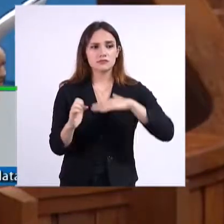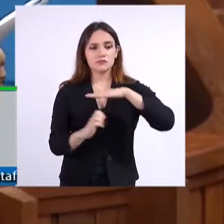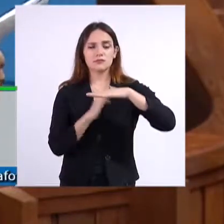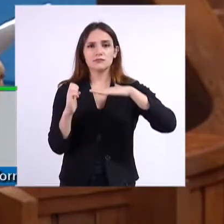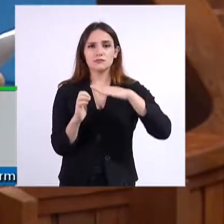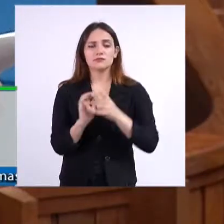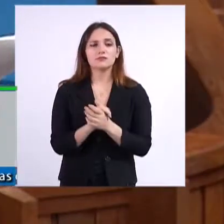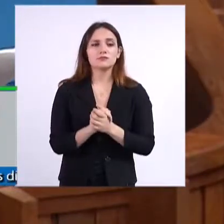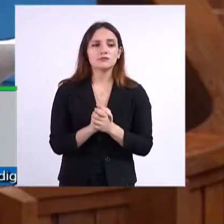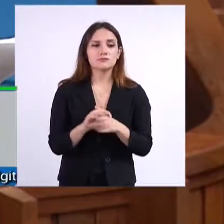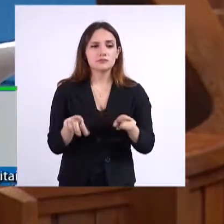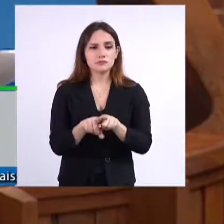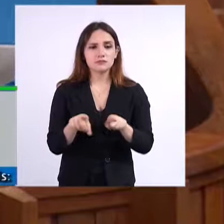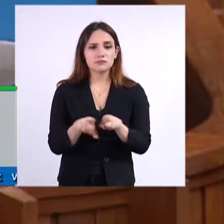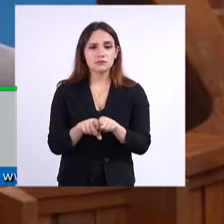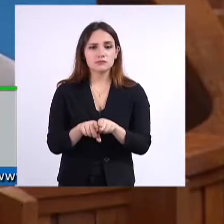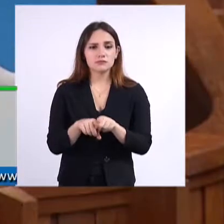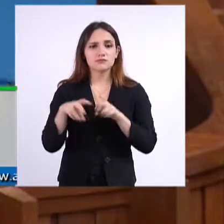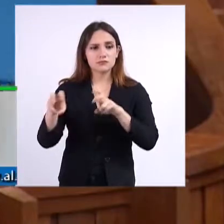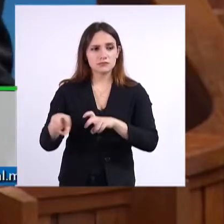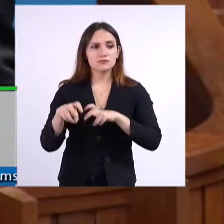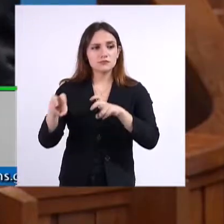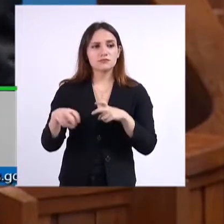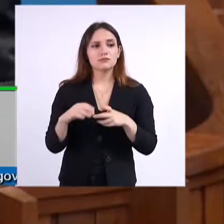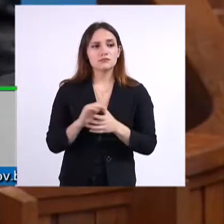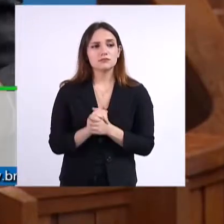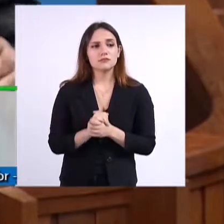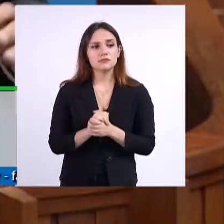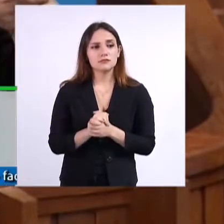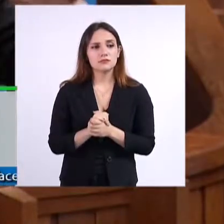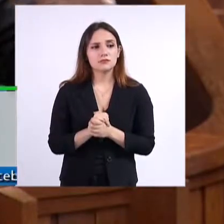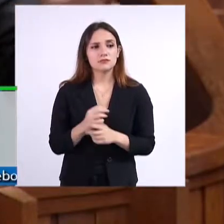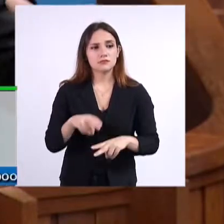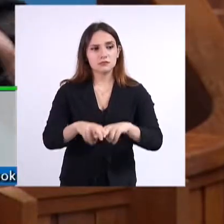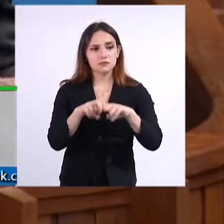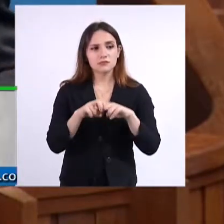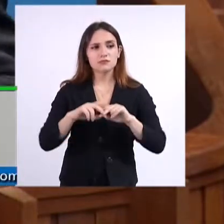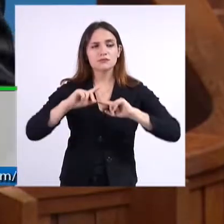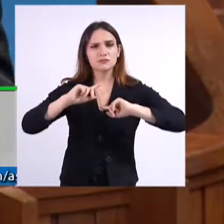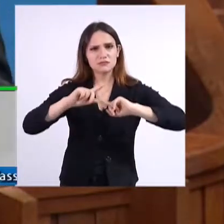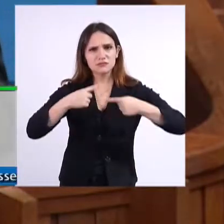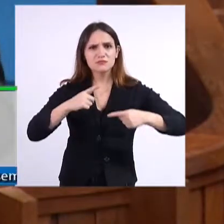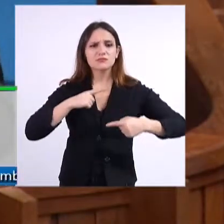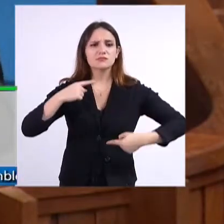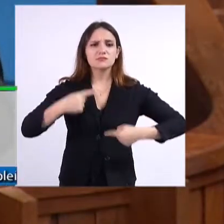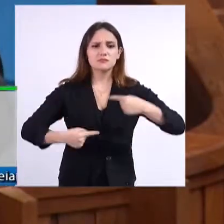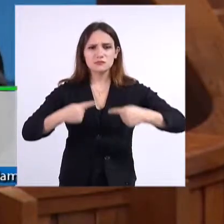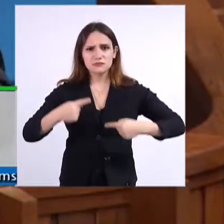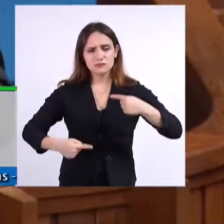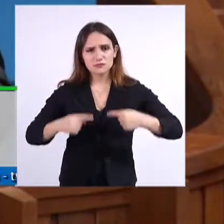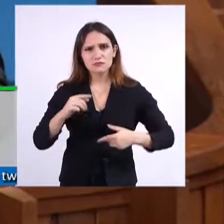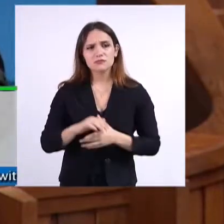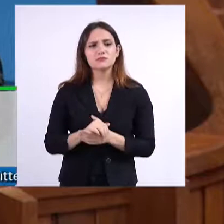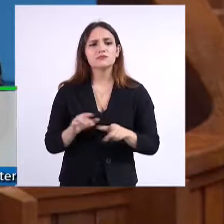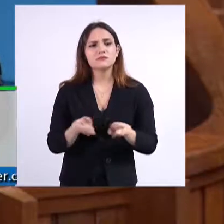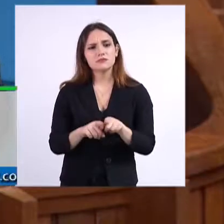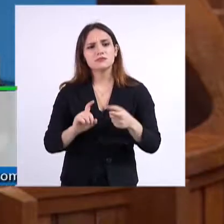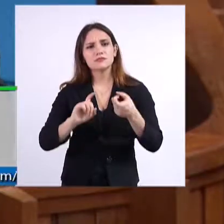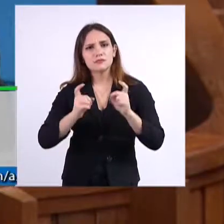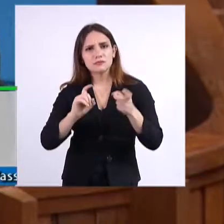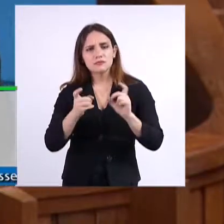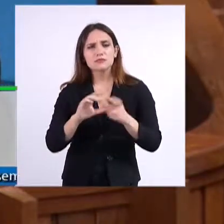empresas e na área rural. Então, depois de tanta discussão e tantas